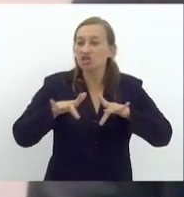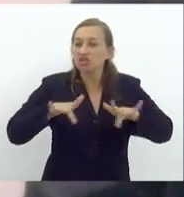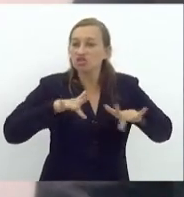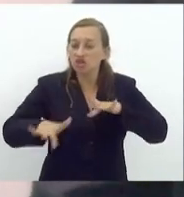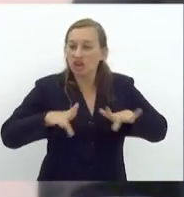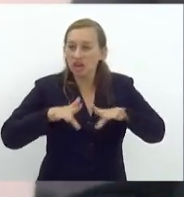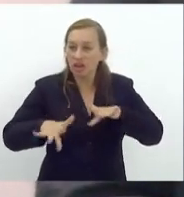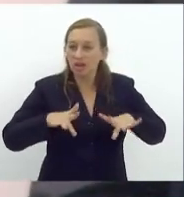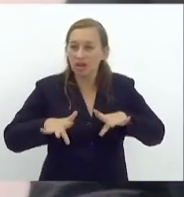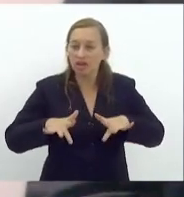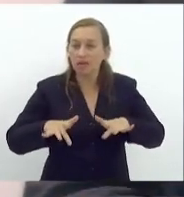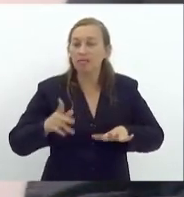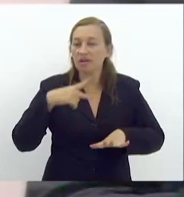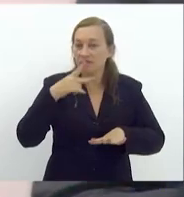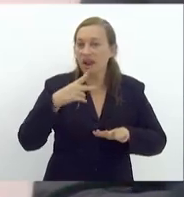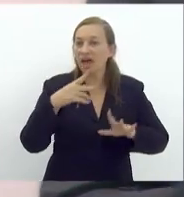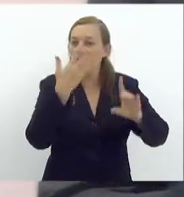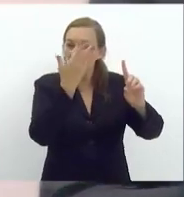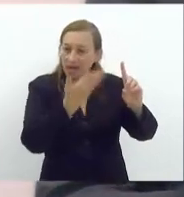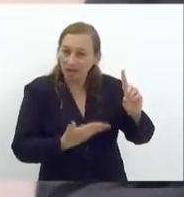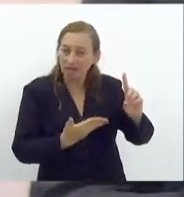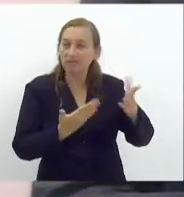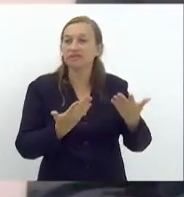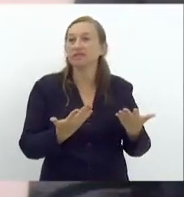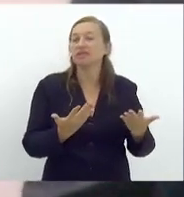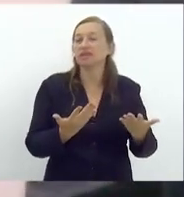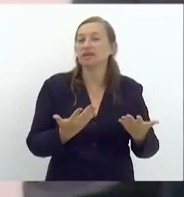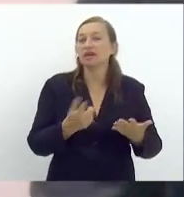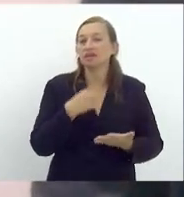é reverenciar a nossa própria história